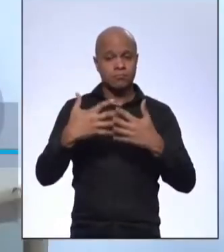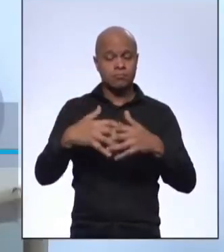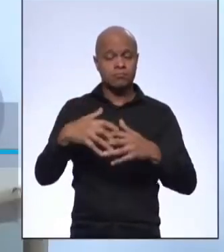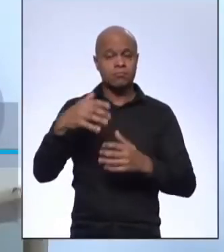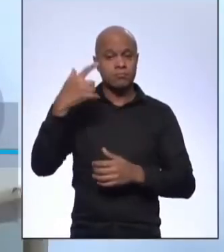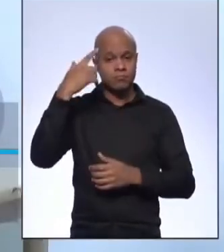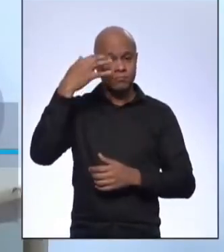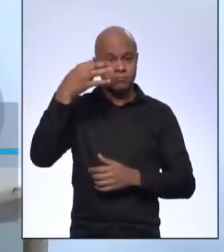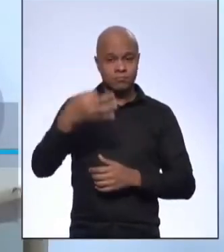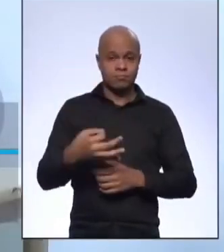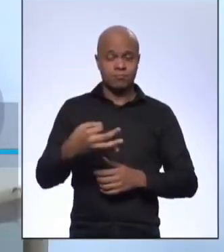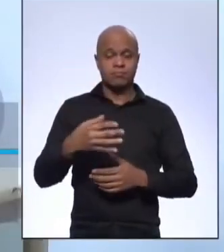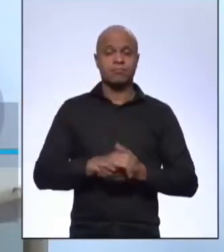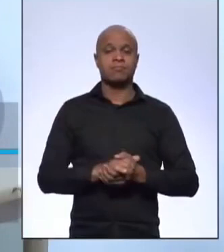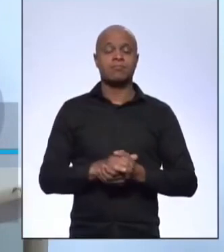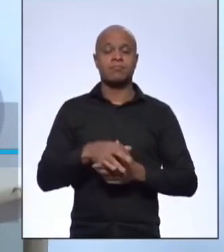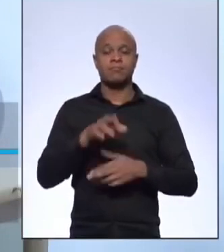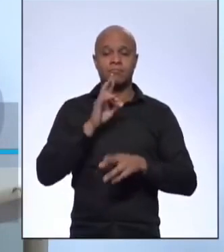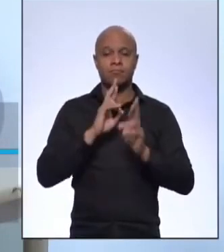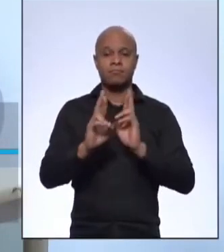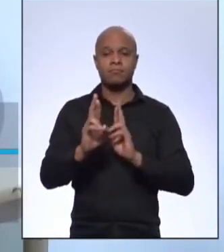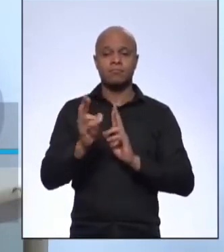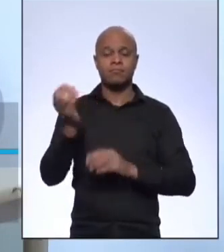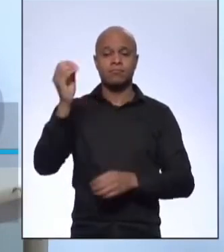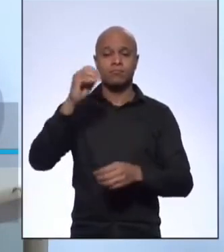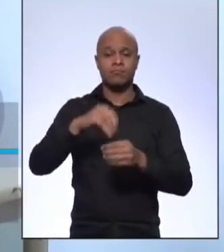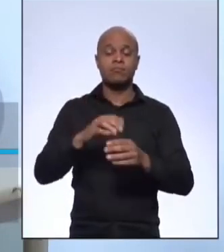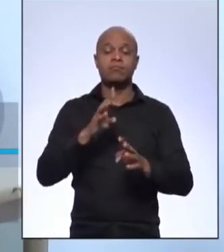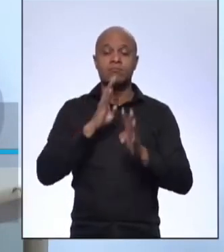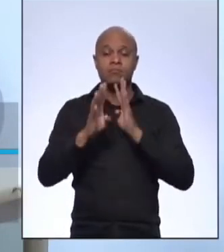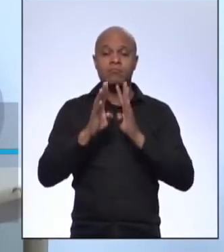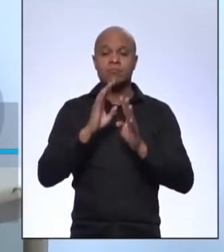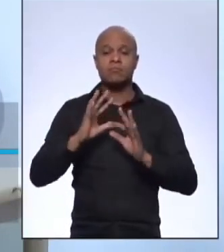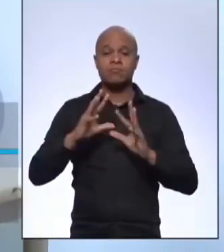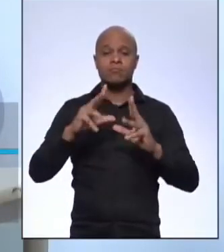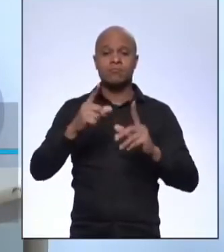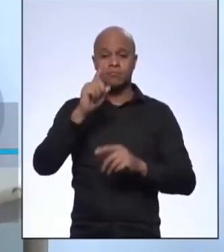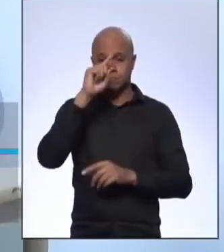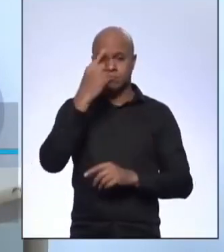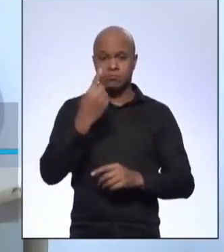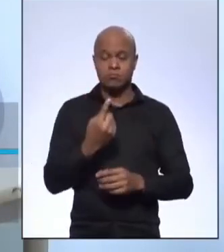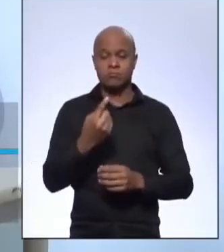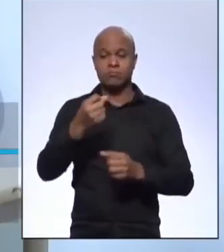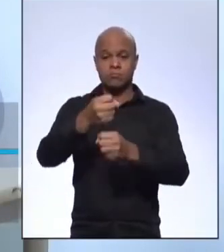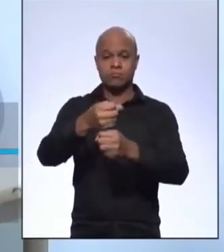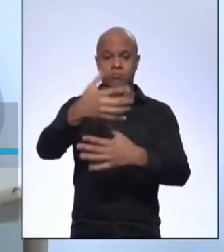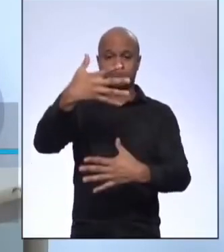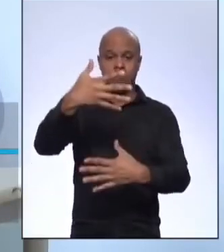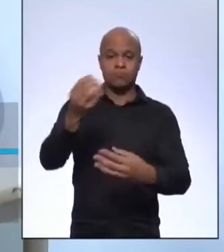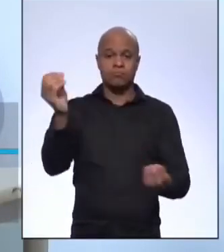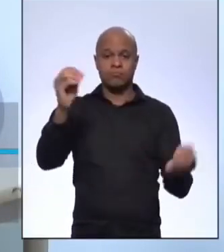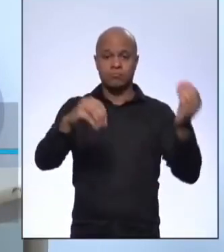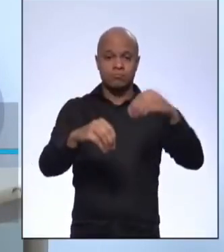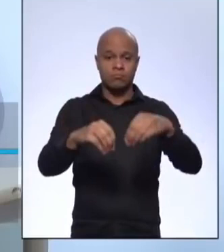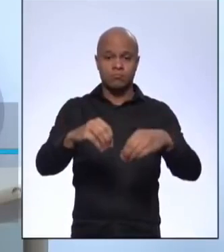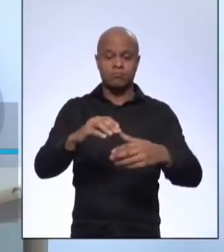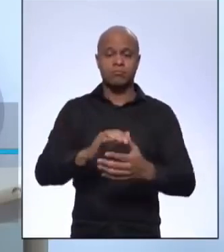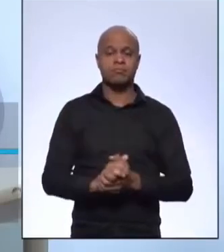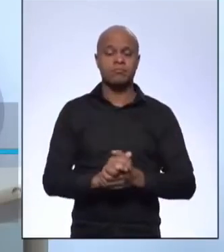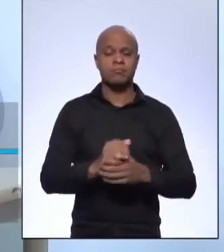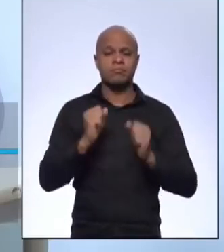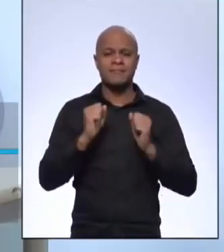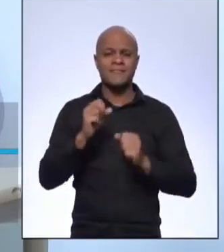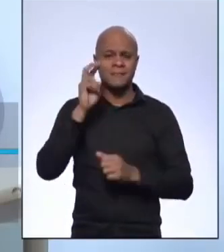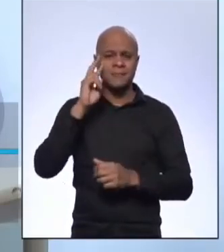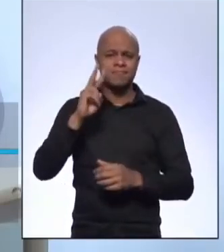concentrem, coloquem as suas contribuições, os seus conhecimentos, as suas dúvidas no chat, para que a gente possa, né, ler a